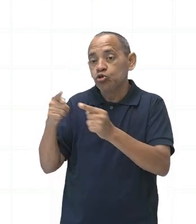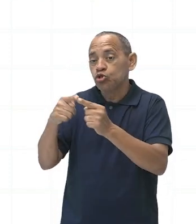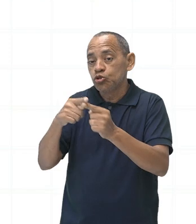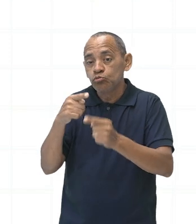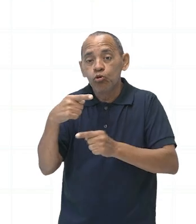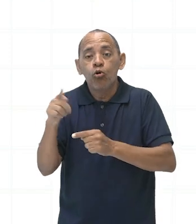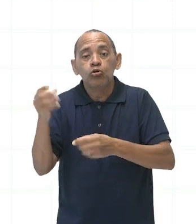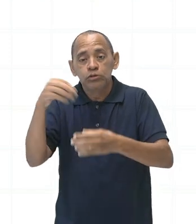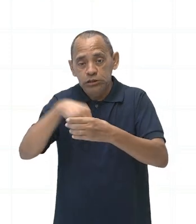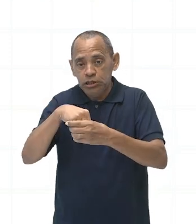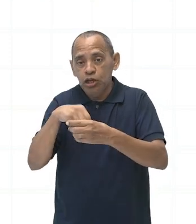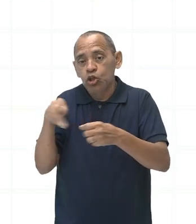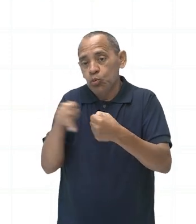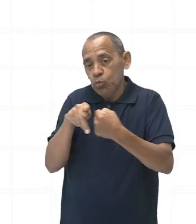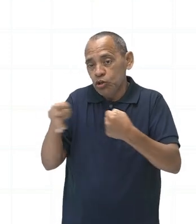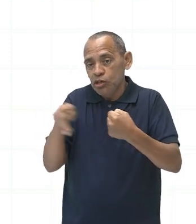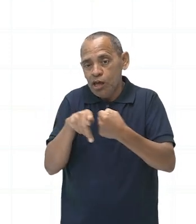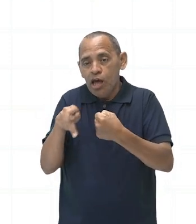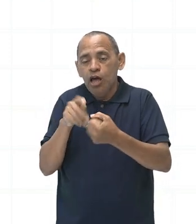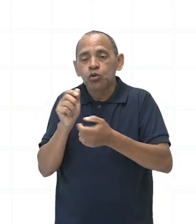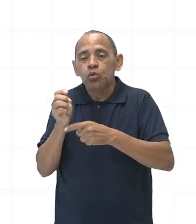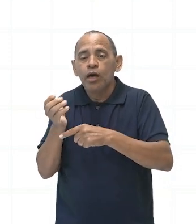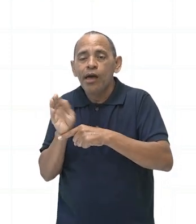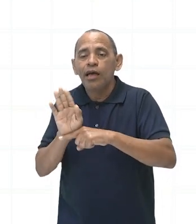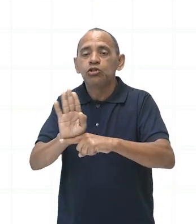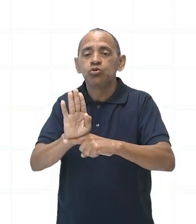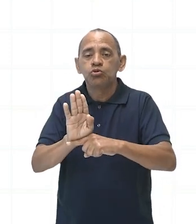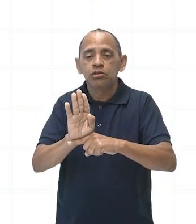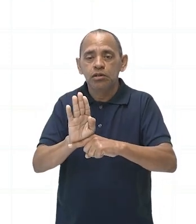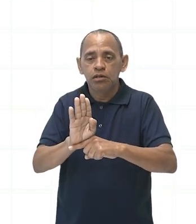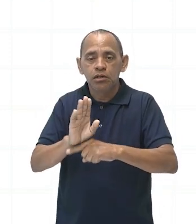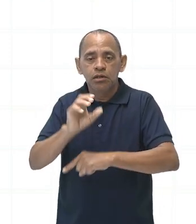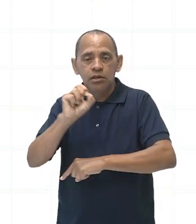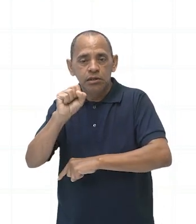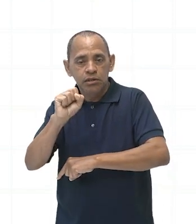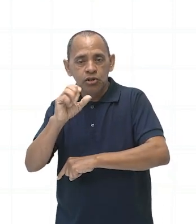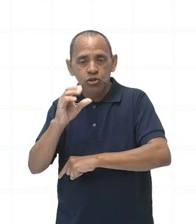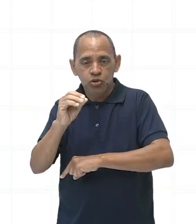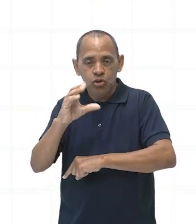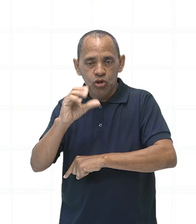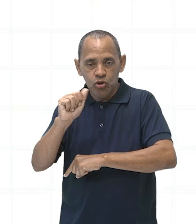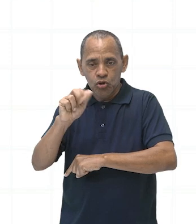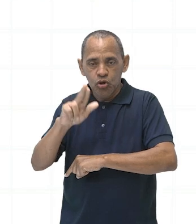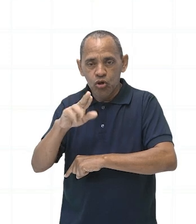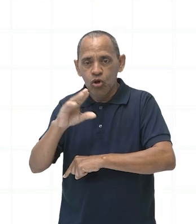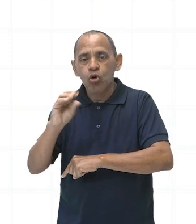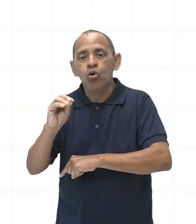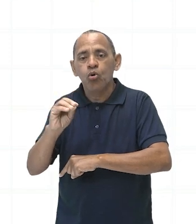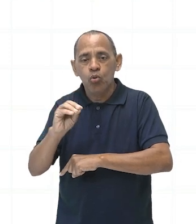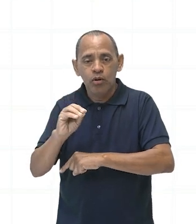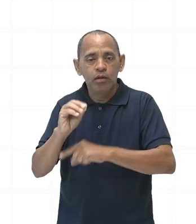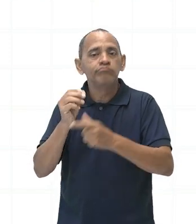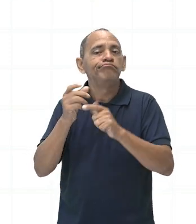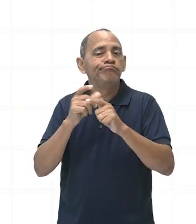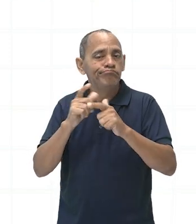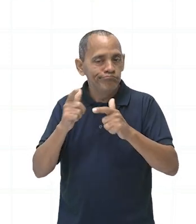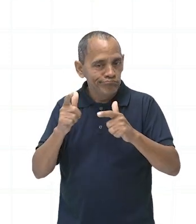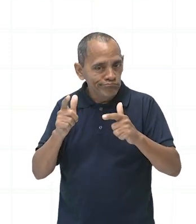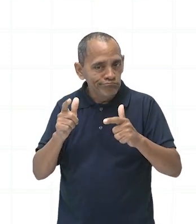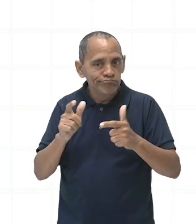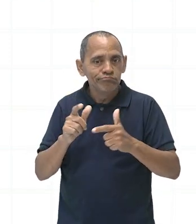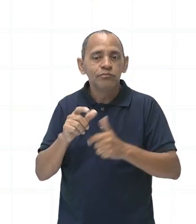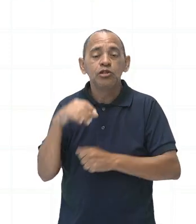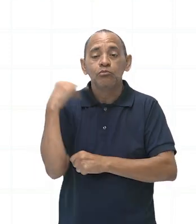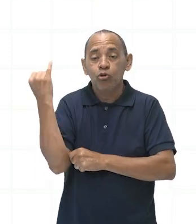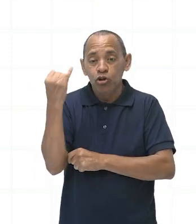do meu predicado, que é o socorro. Né? É o socorro que é tão grande que tem que ser urgente. Então, tenho aí